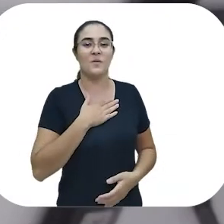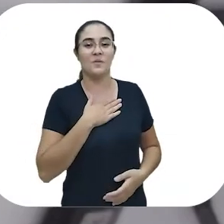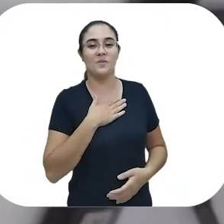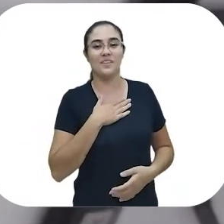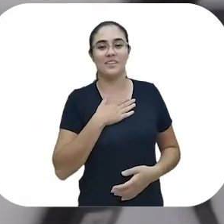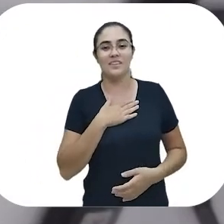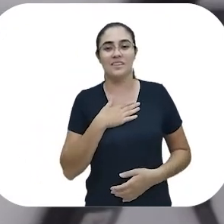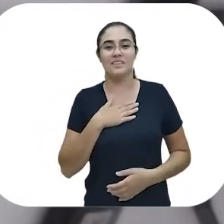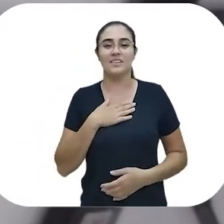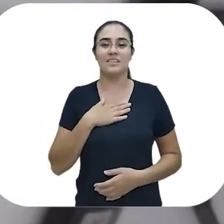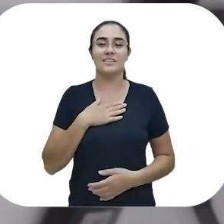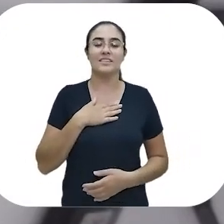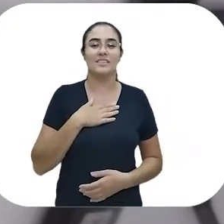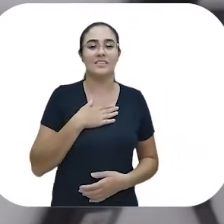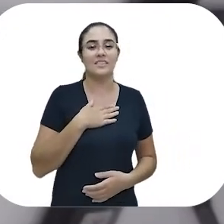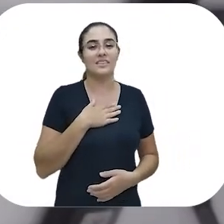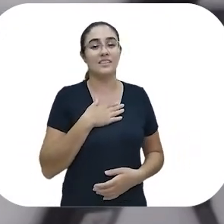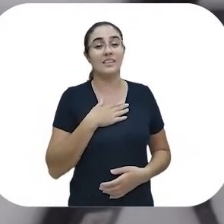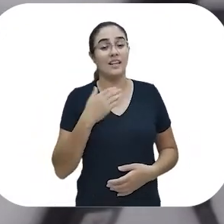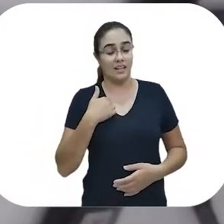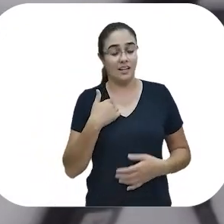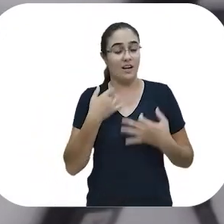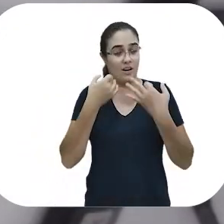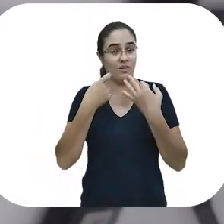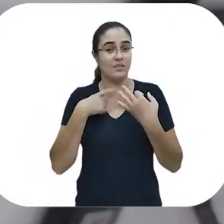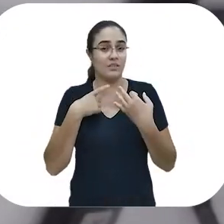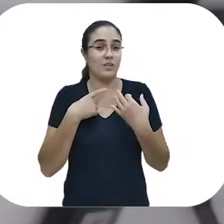aqui, que eu estou, meu bem.